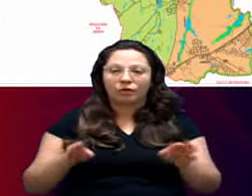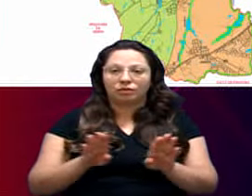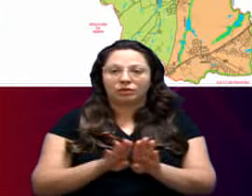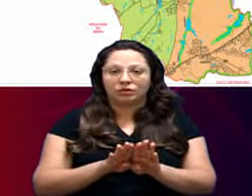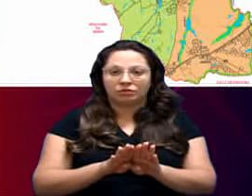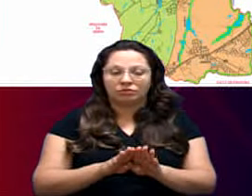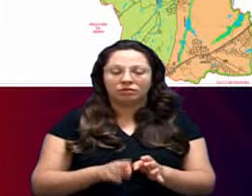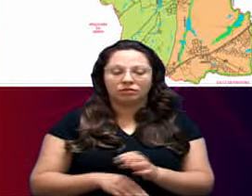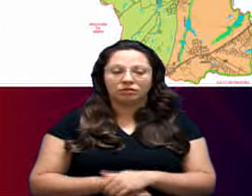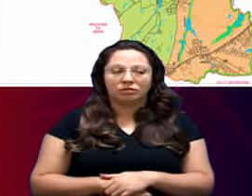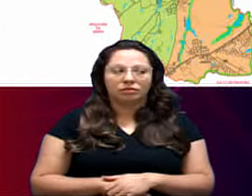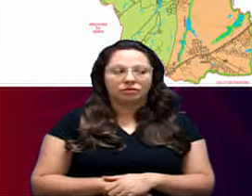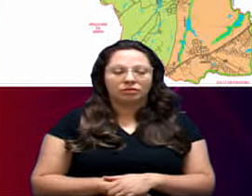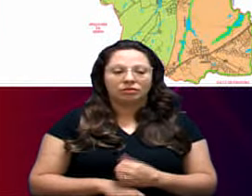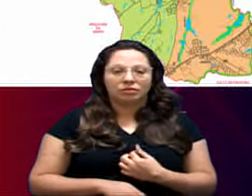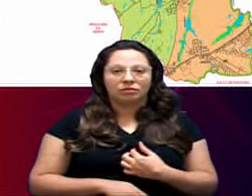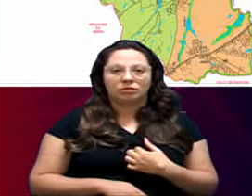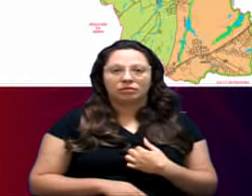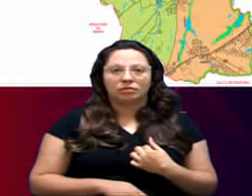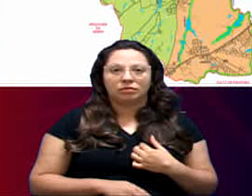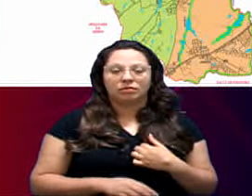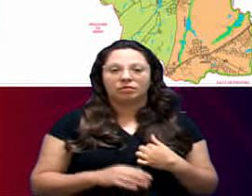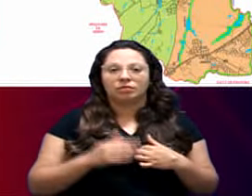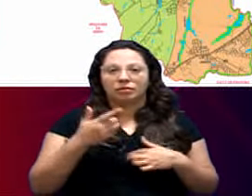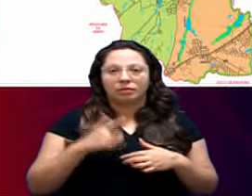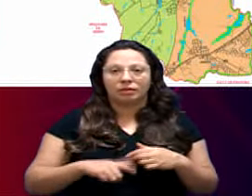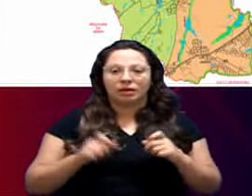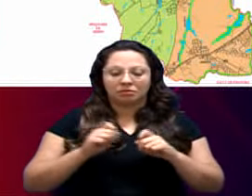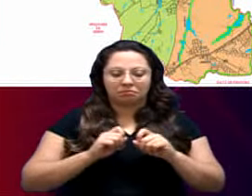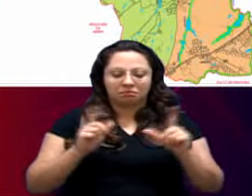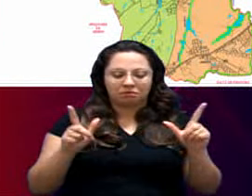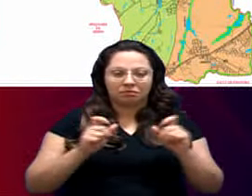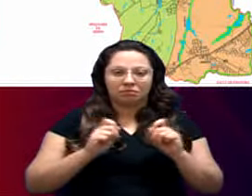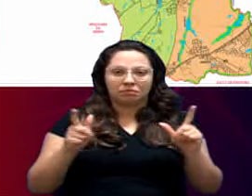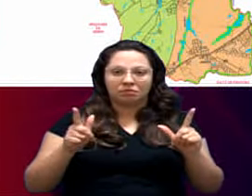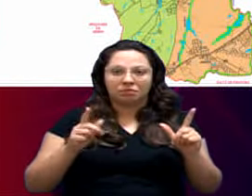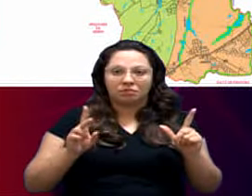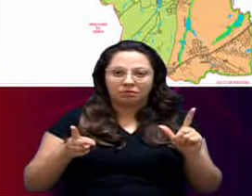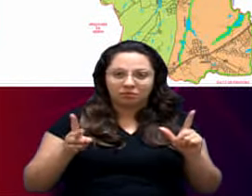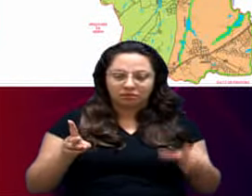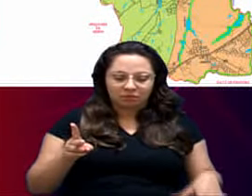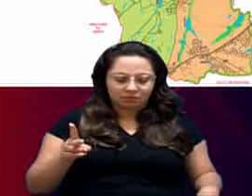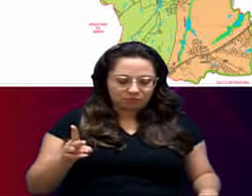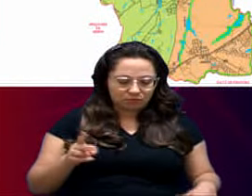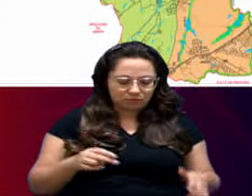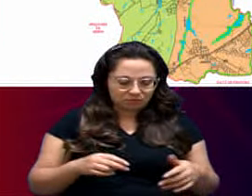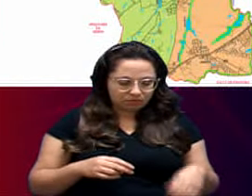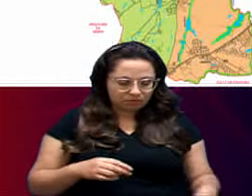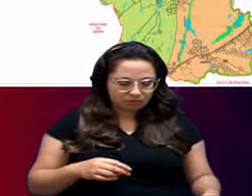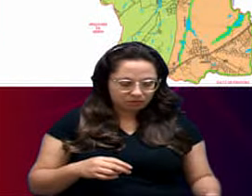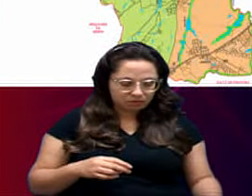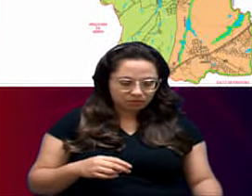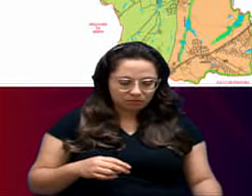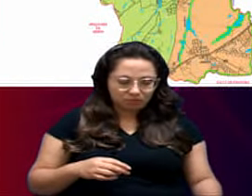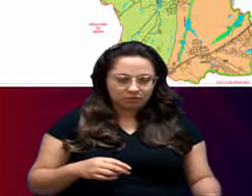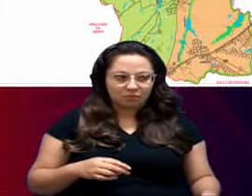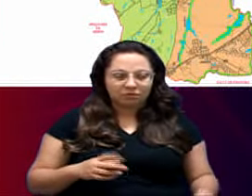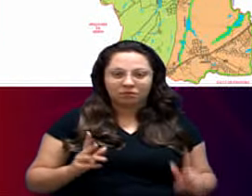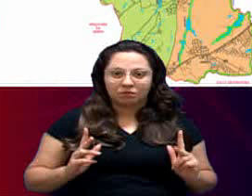trecho canalizado a gente nas próximas imagens a gente traz eh o